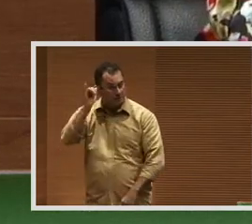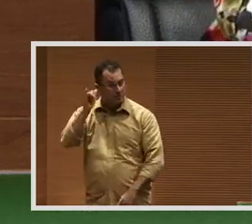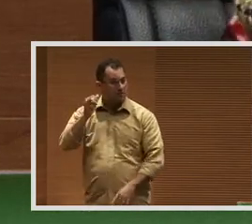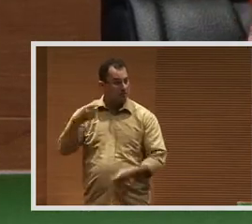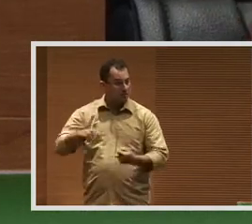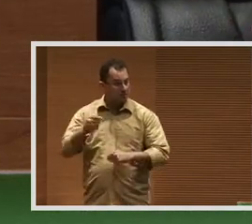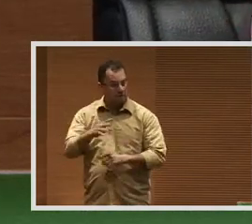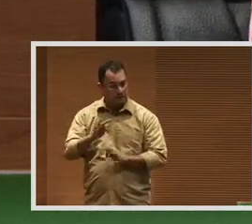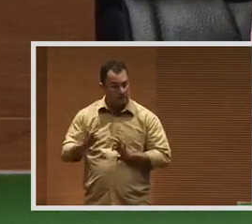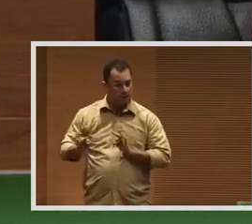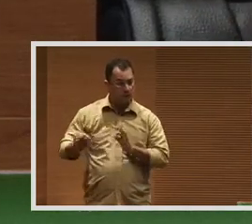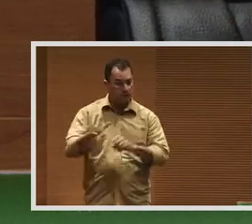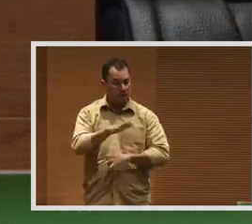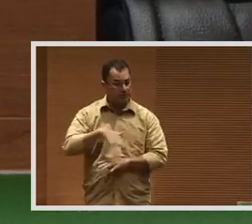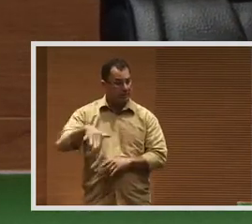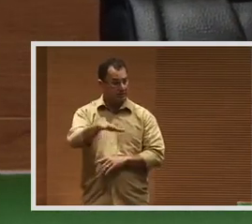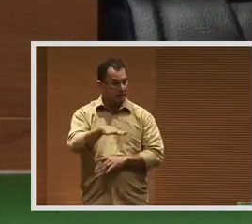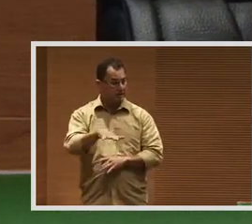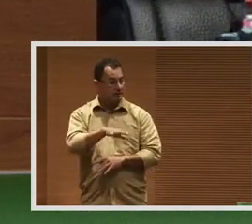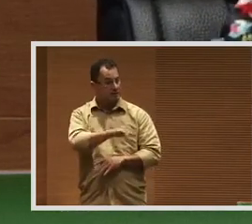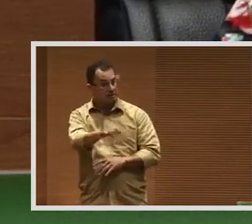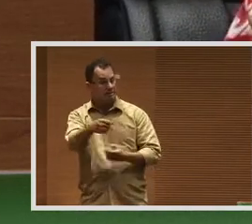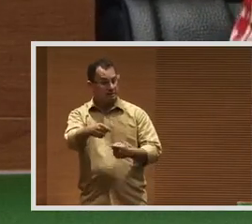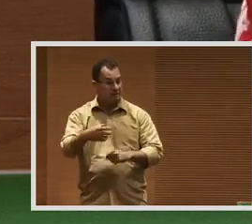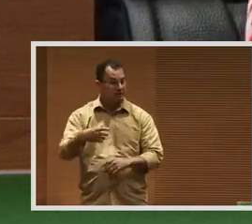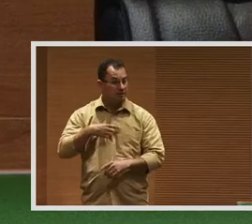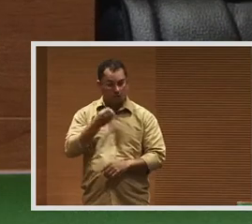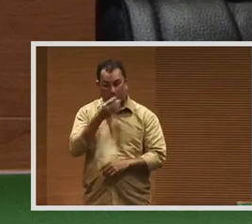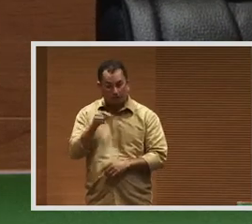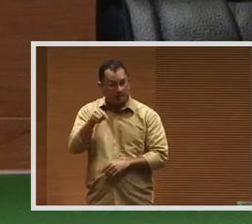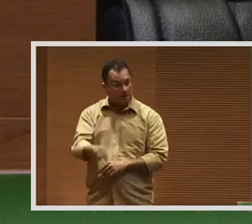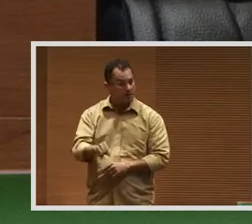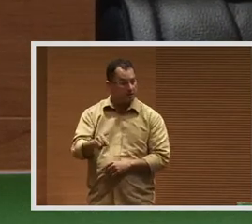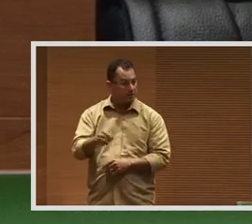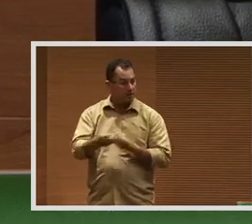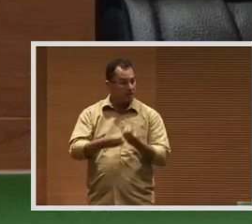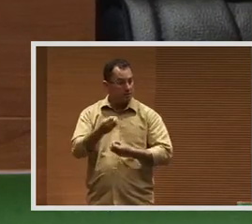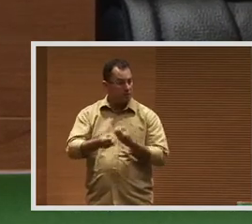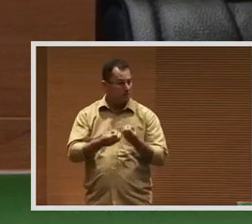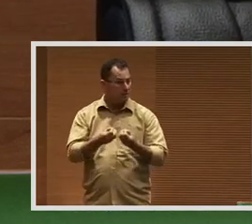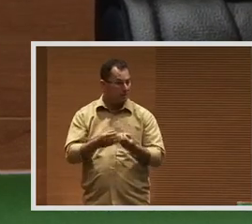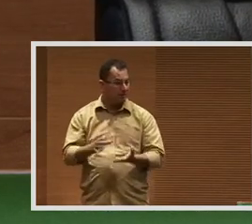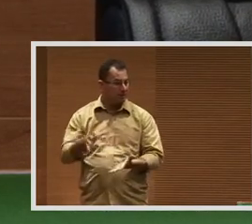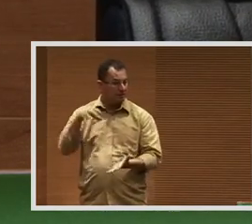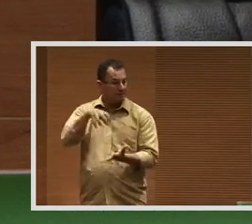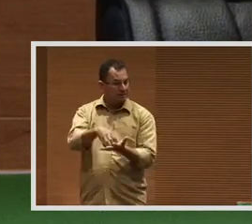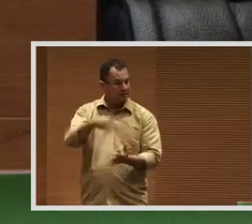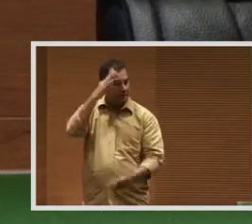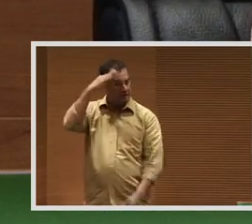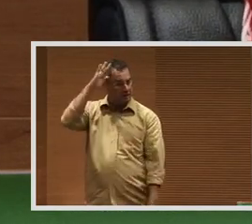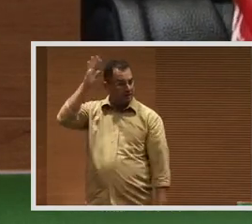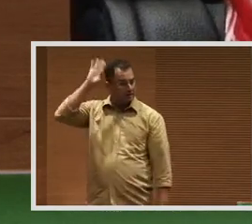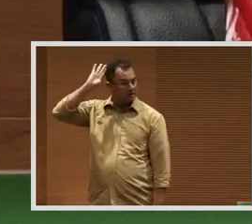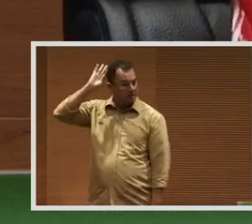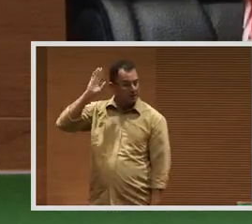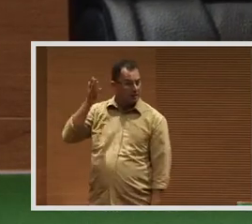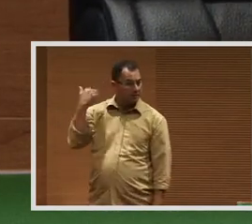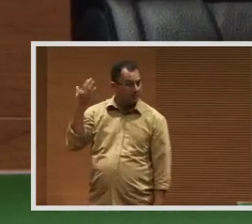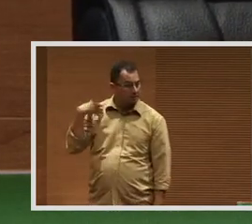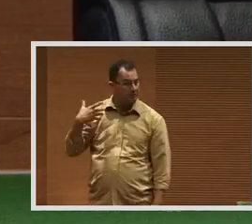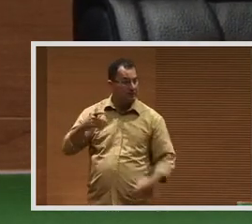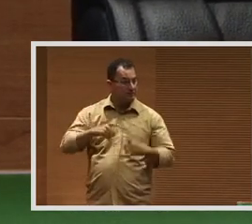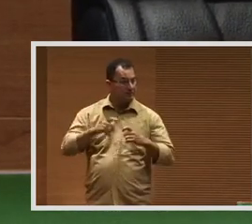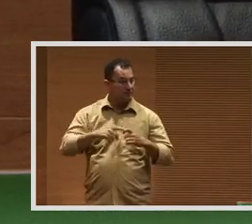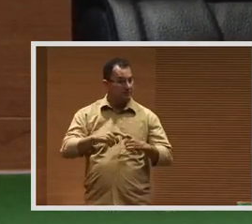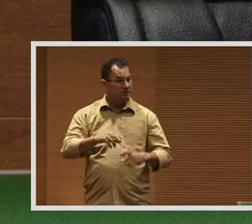tudo. Se você precisa ter, bom, está aqui. O resto é mais ou menos como era no centro acadêmico, né? O centro acadêmico na medicina da USP